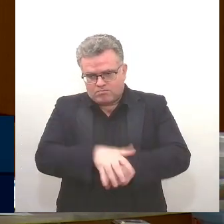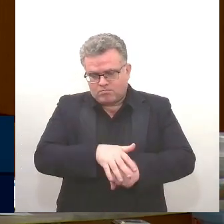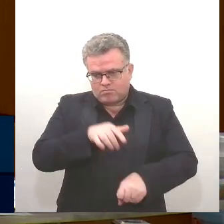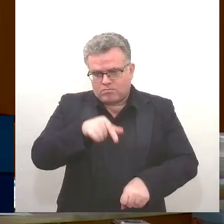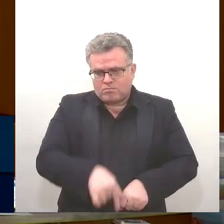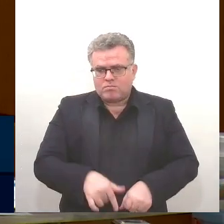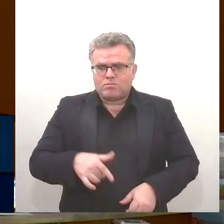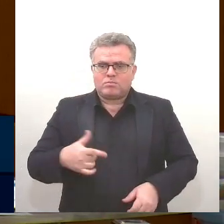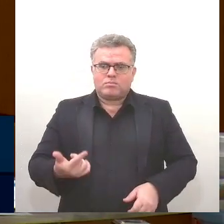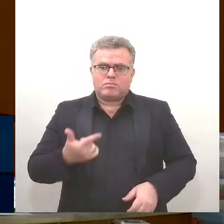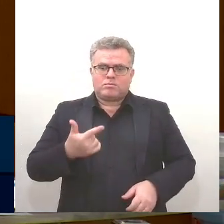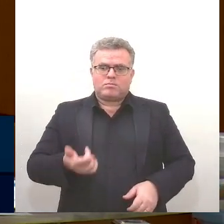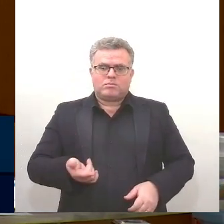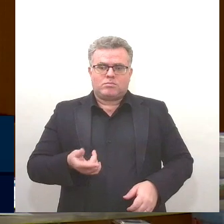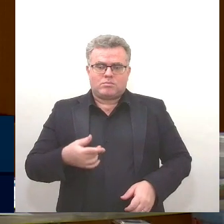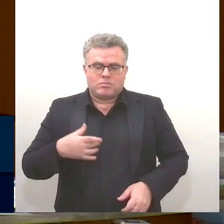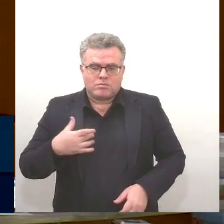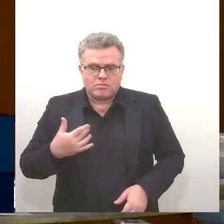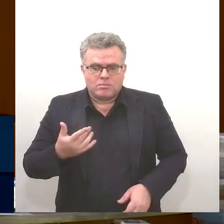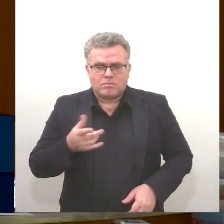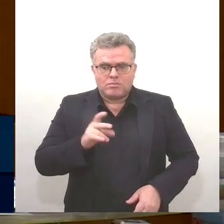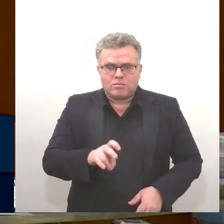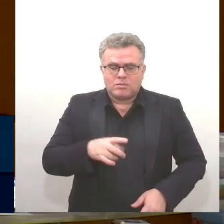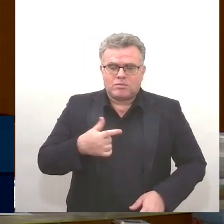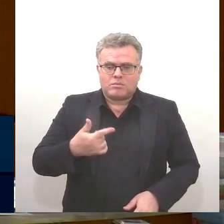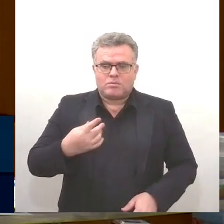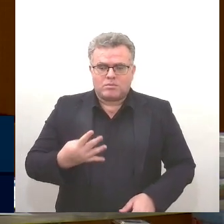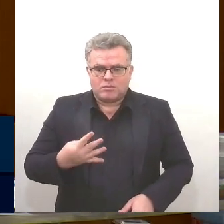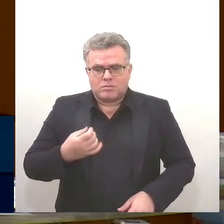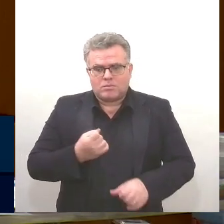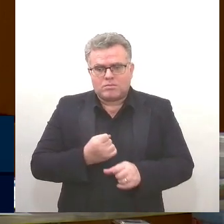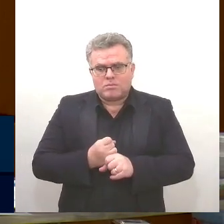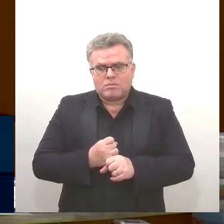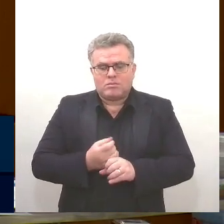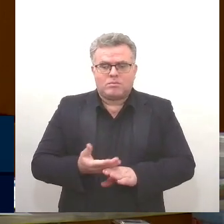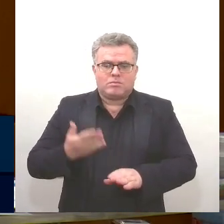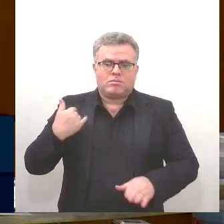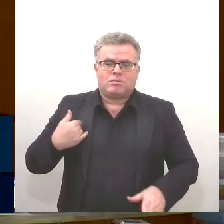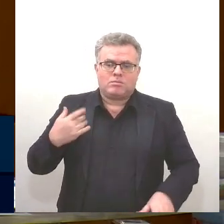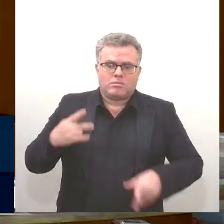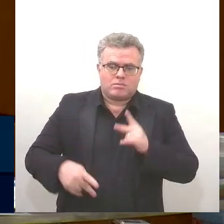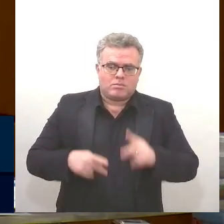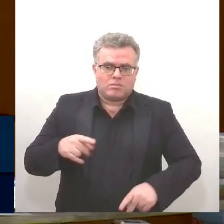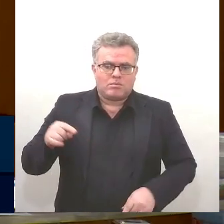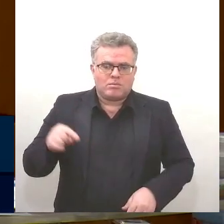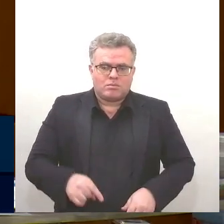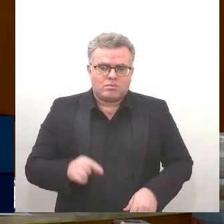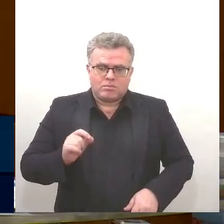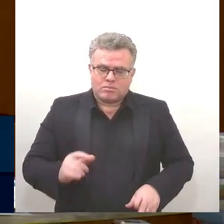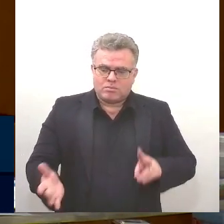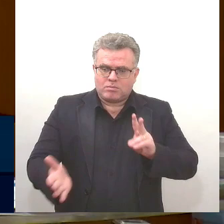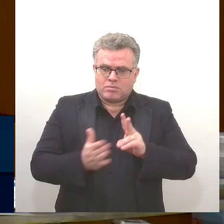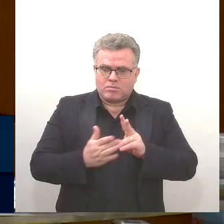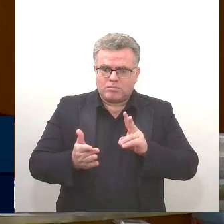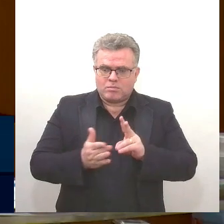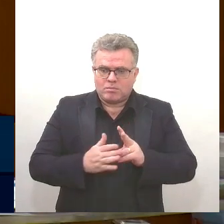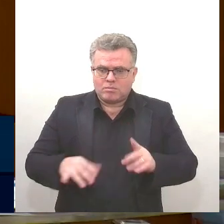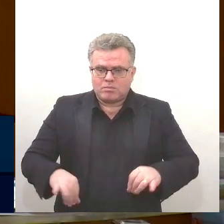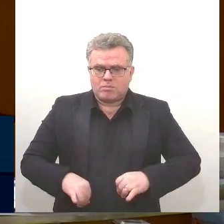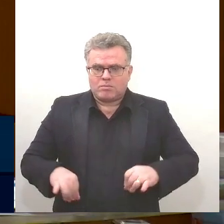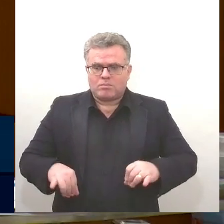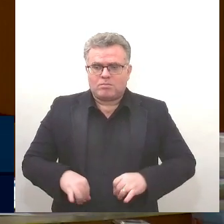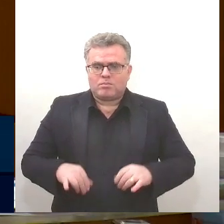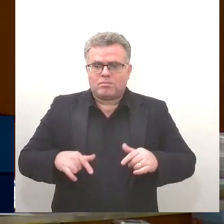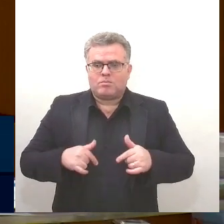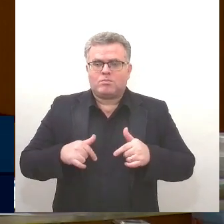está acontecendo é que essas populações Esses povos indígenas estão lutando para reaver